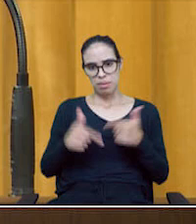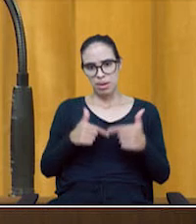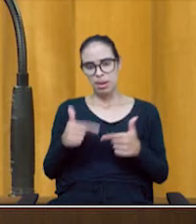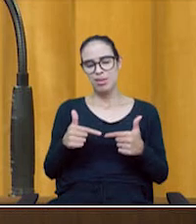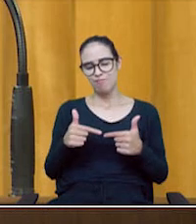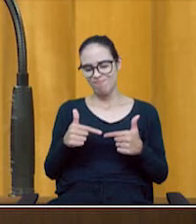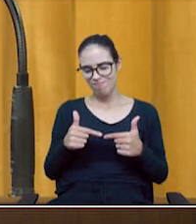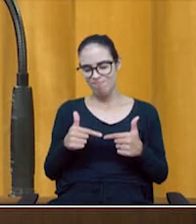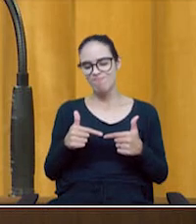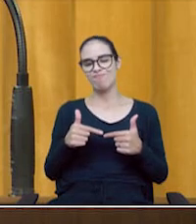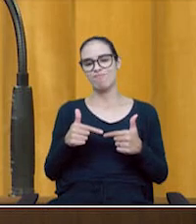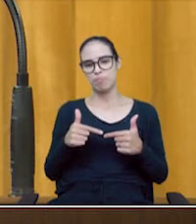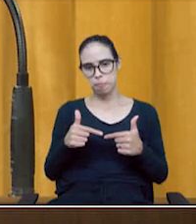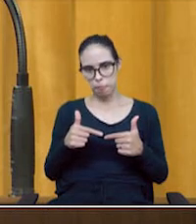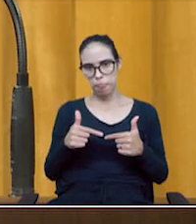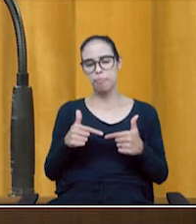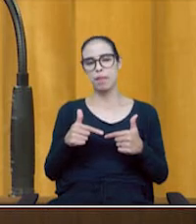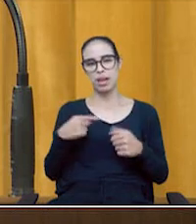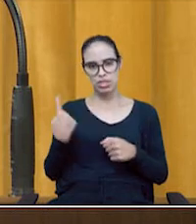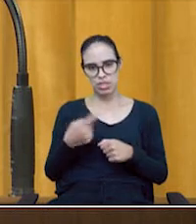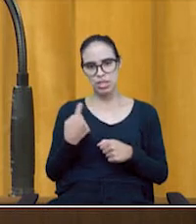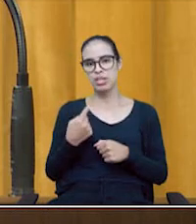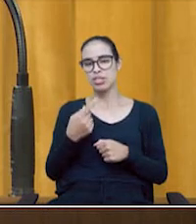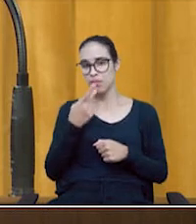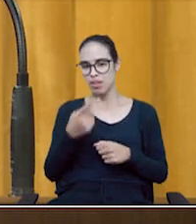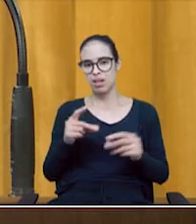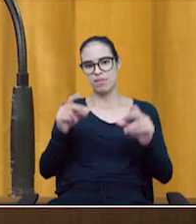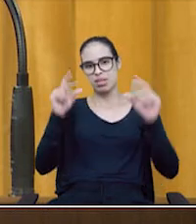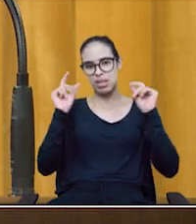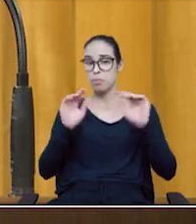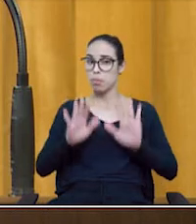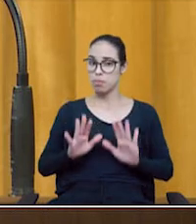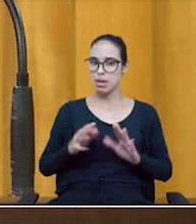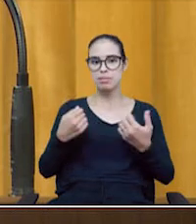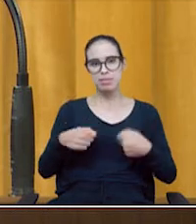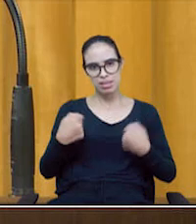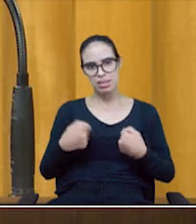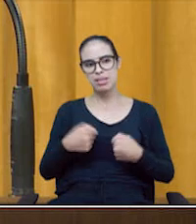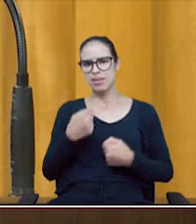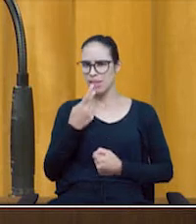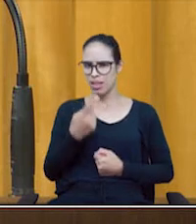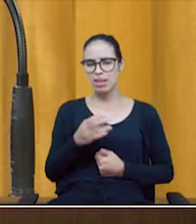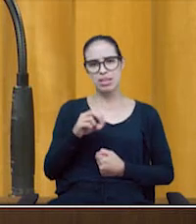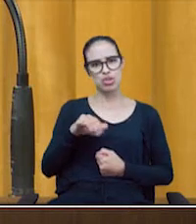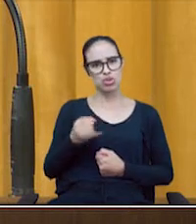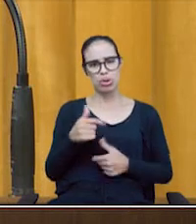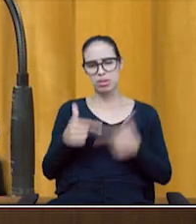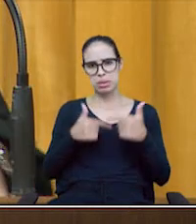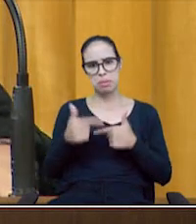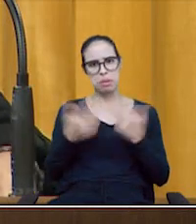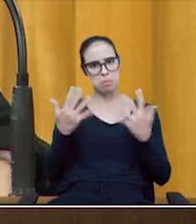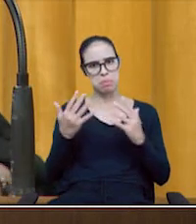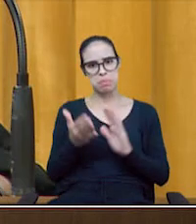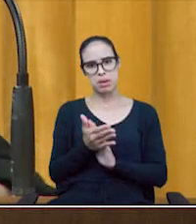realmente vem sendo falado há muito tempo, mas precisa, e parabéns ao CNJ que está fazendo, buscando esse